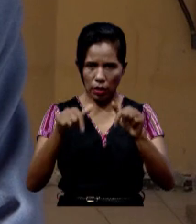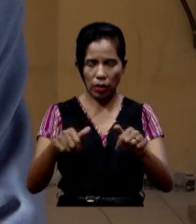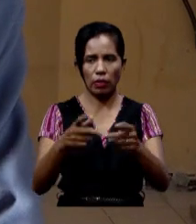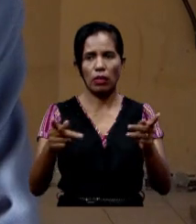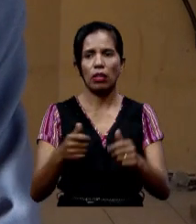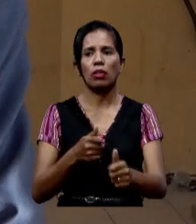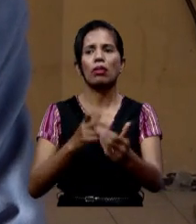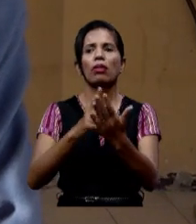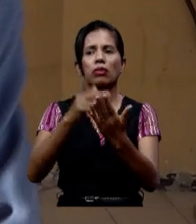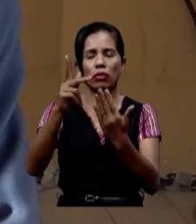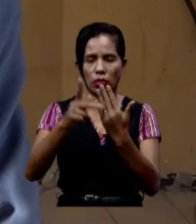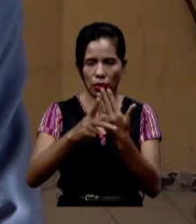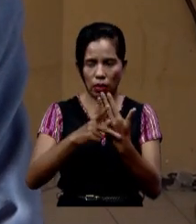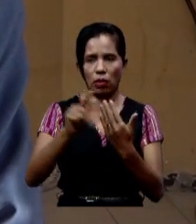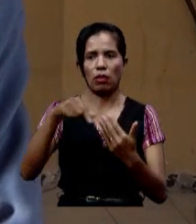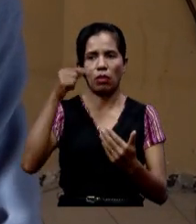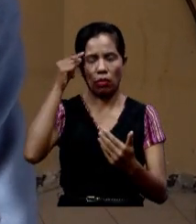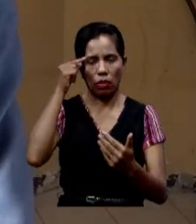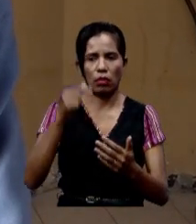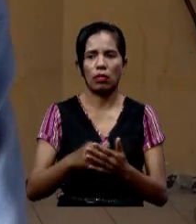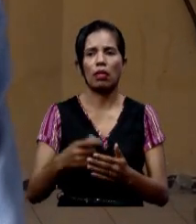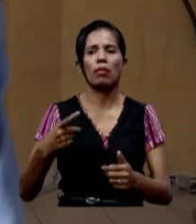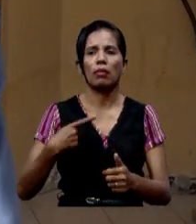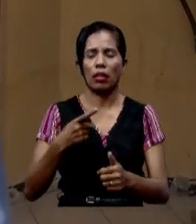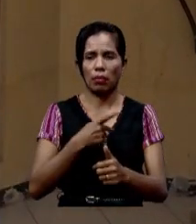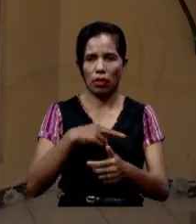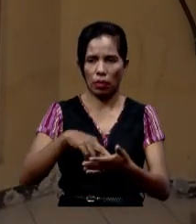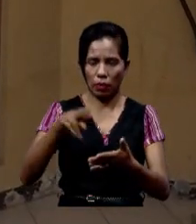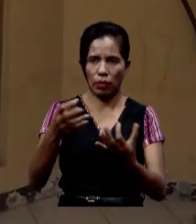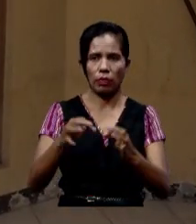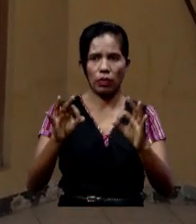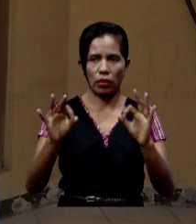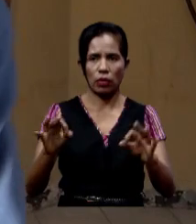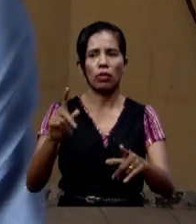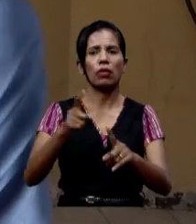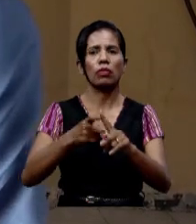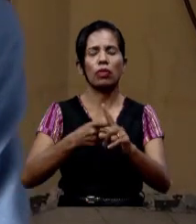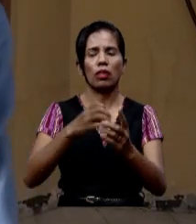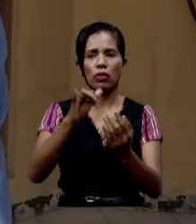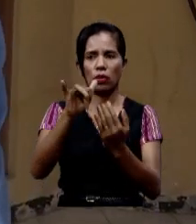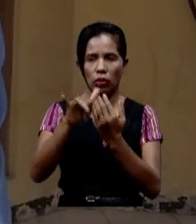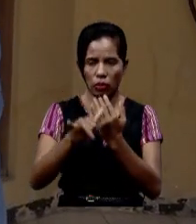ter programa governo, né? Parlamento aprova até ou não, ele foi lá em julho,